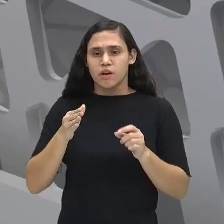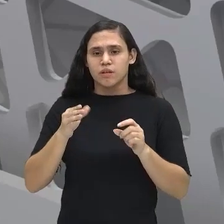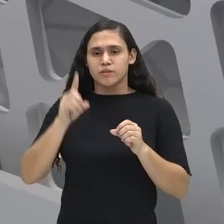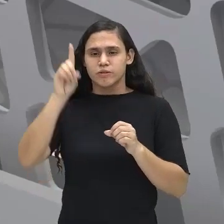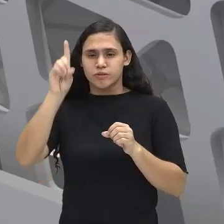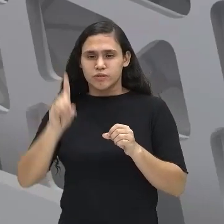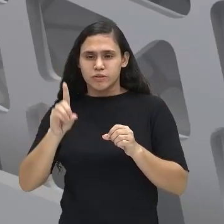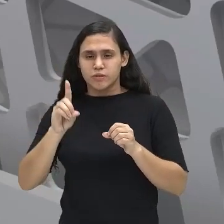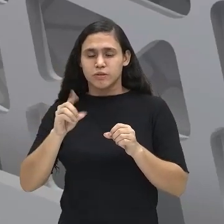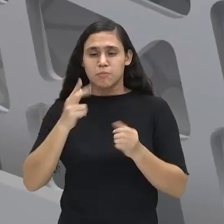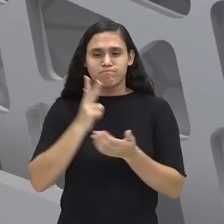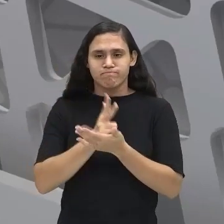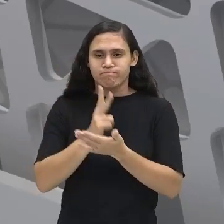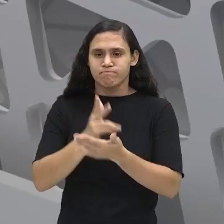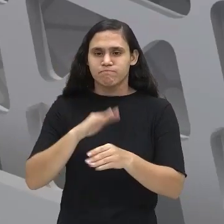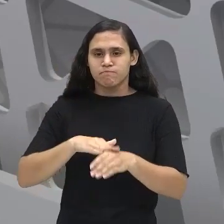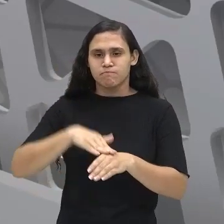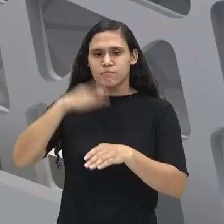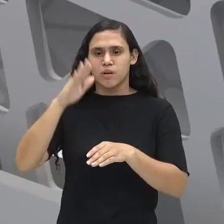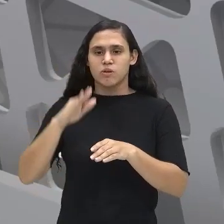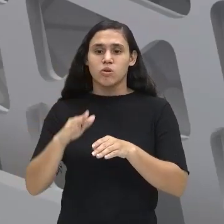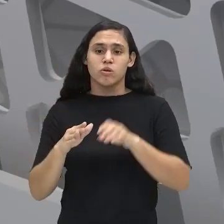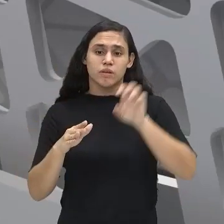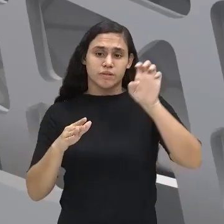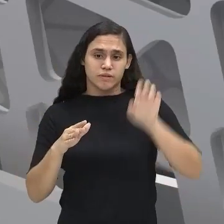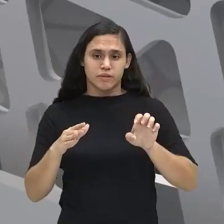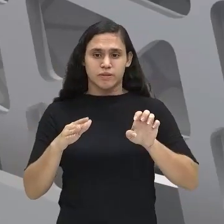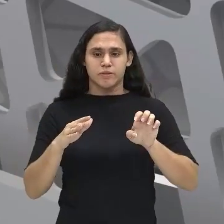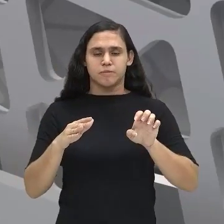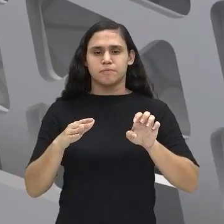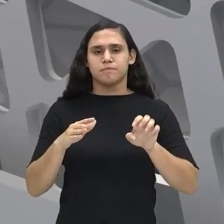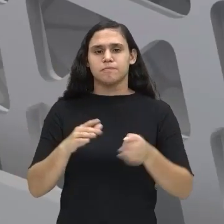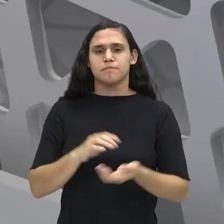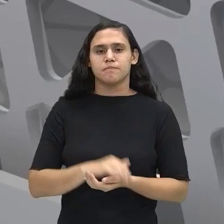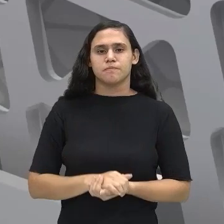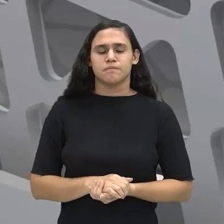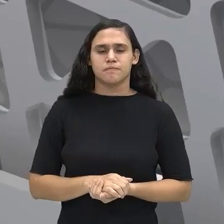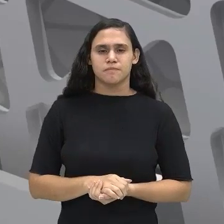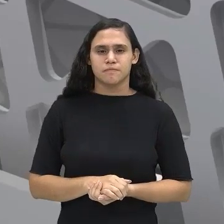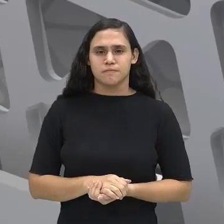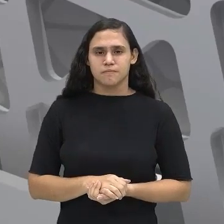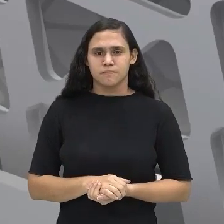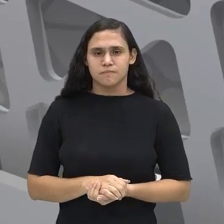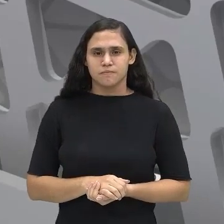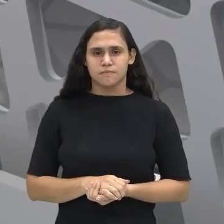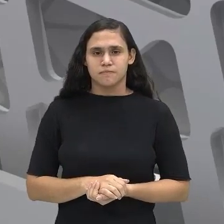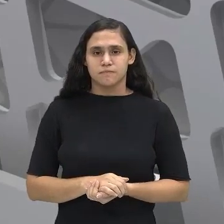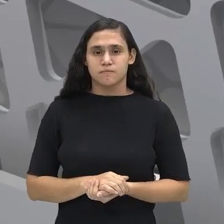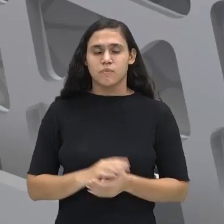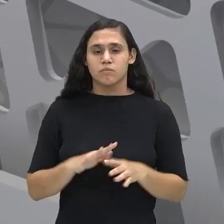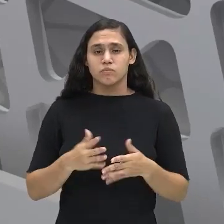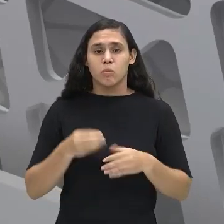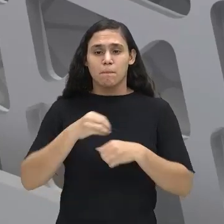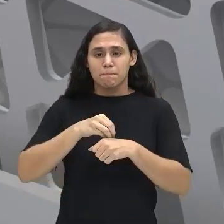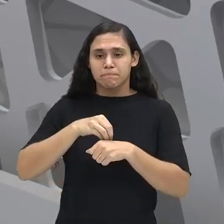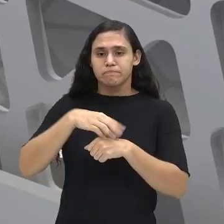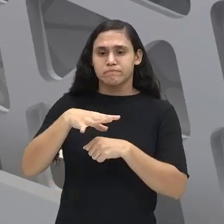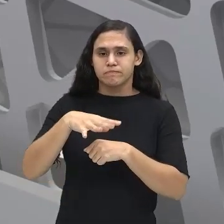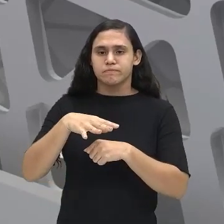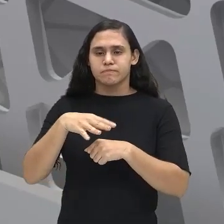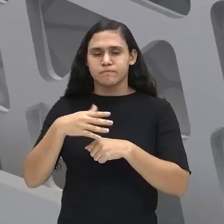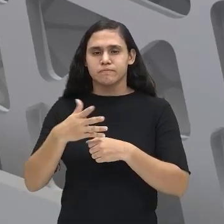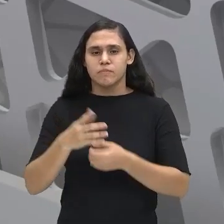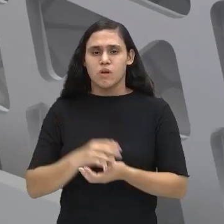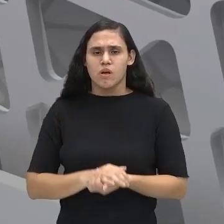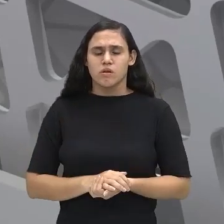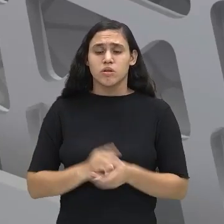será maior do que o número que está aqui, que vai estar à esquerda, tá bom? Então essa é uma boa dica. E tem que lembrar também o